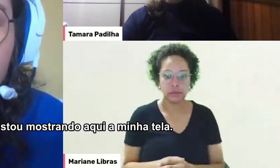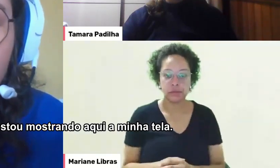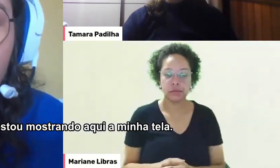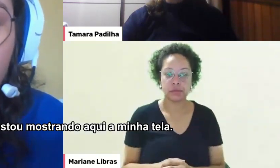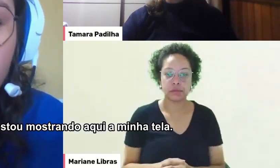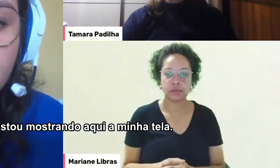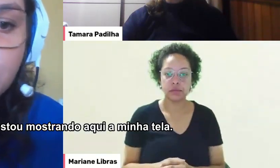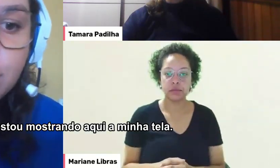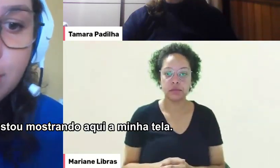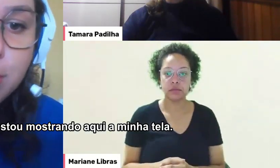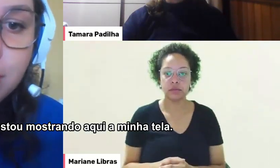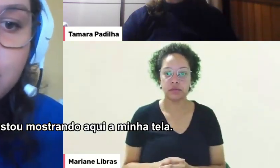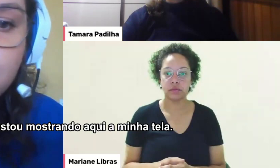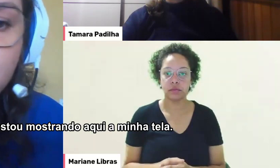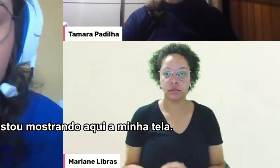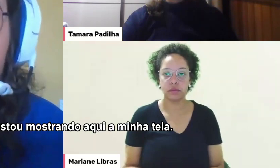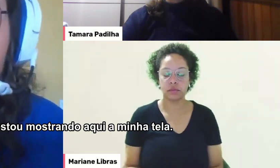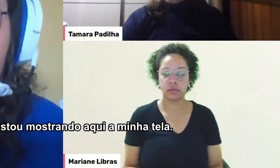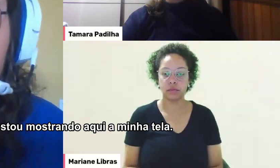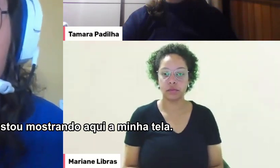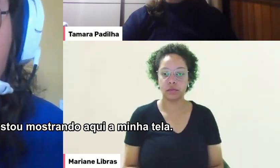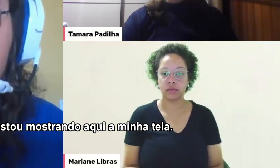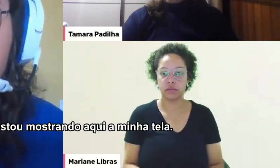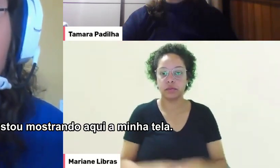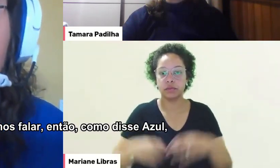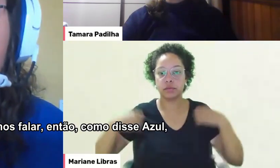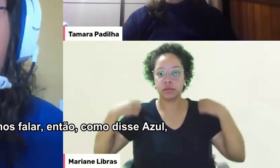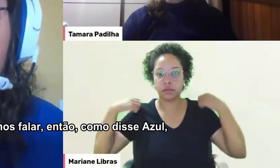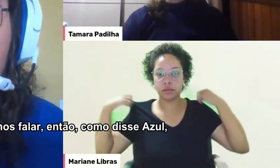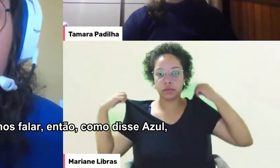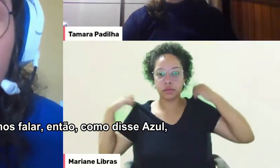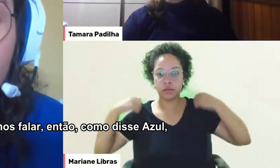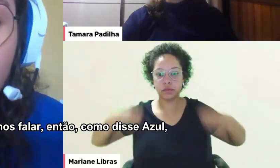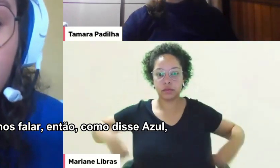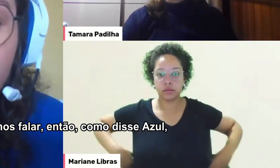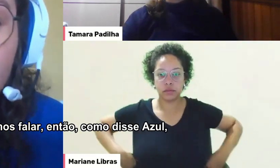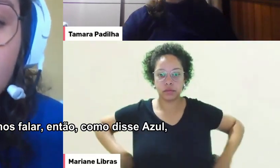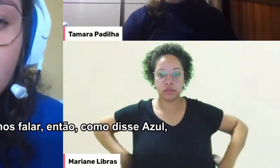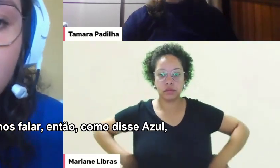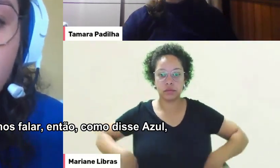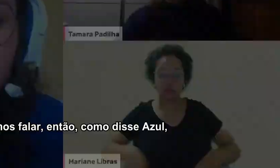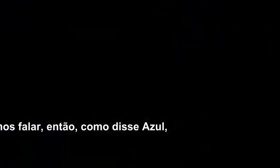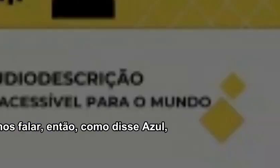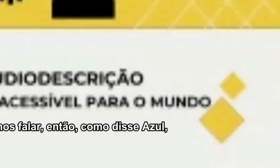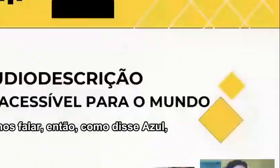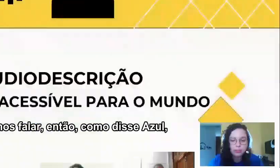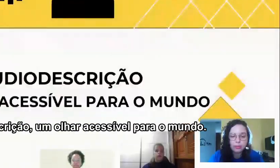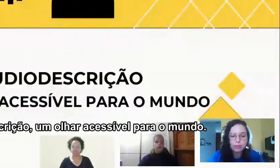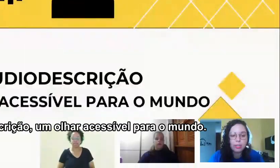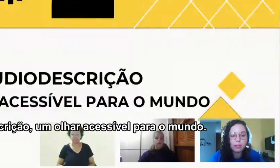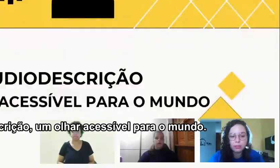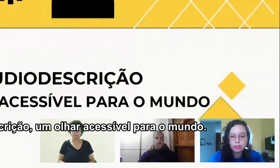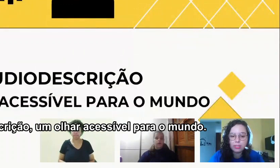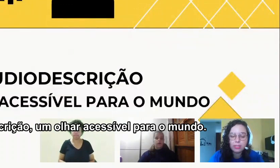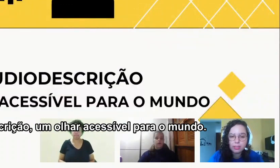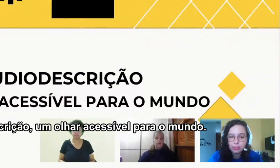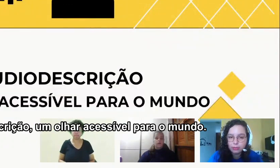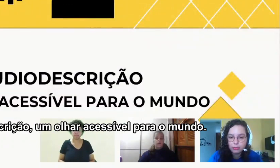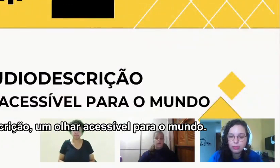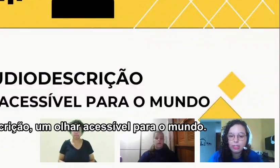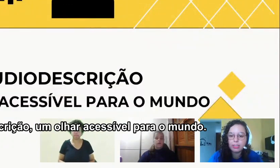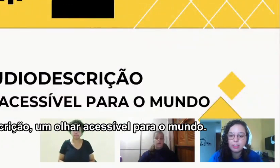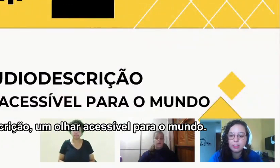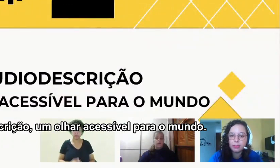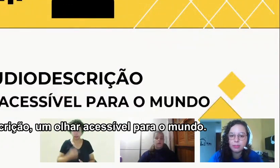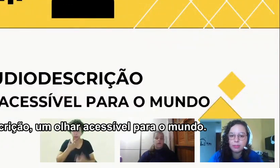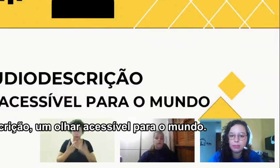Bom, já estou mostrando aqui a minha tela. Nós vamos falar, então, como disse Azul, sobre audiodescrição,